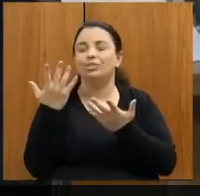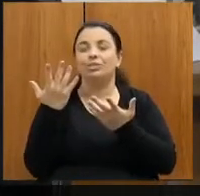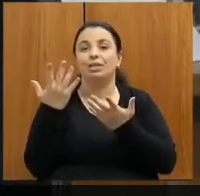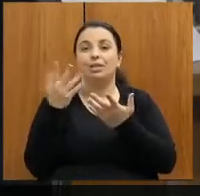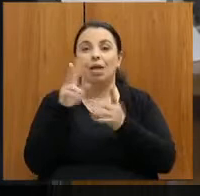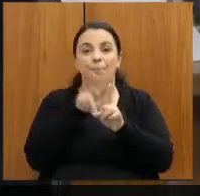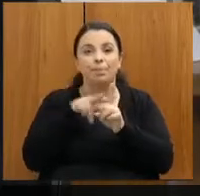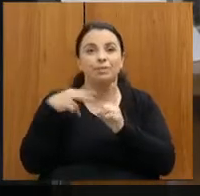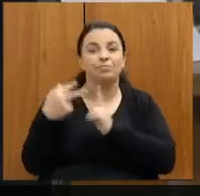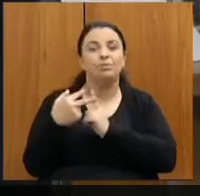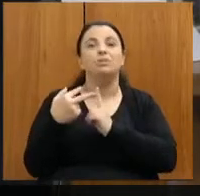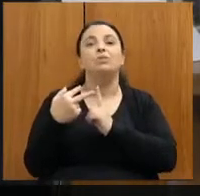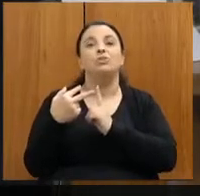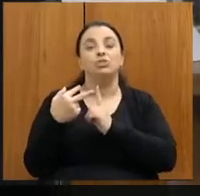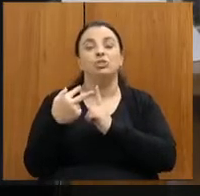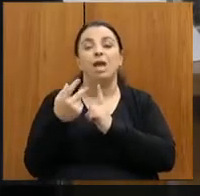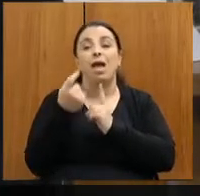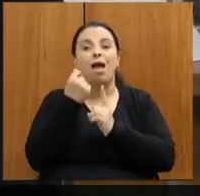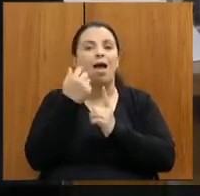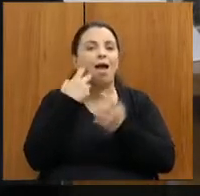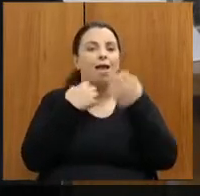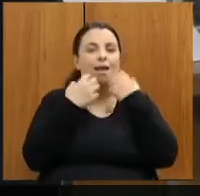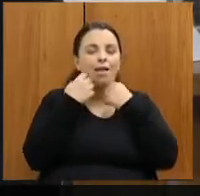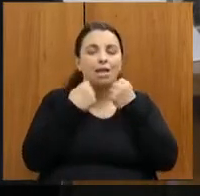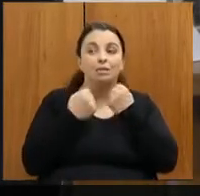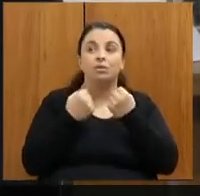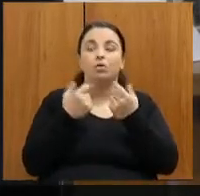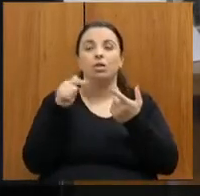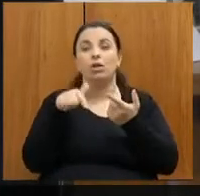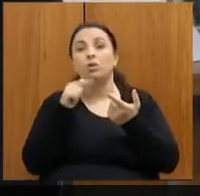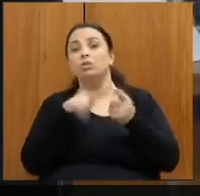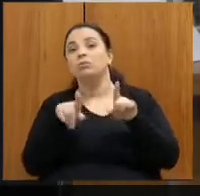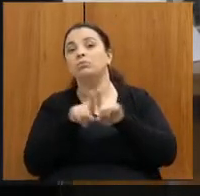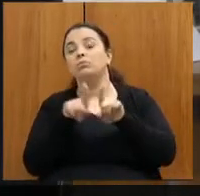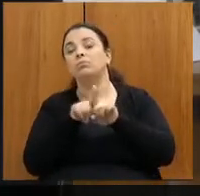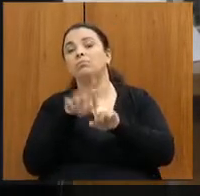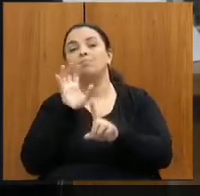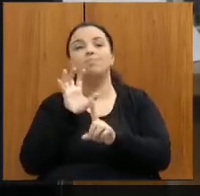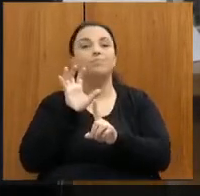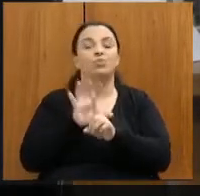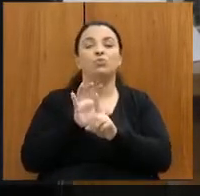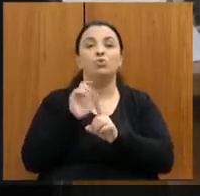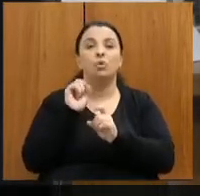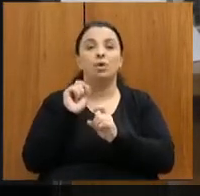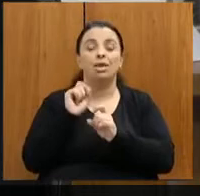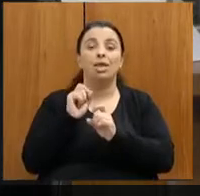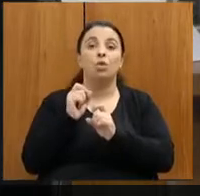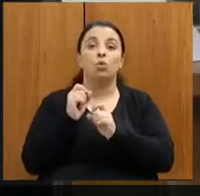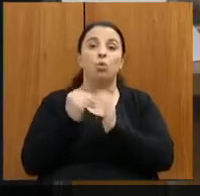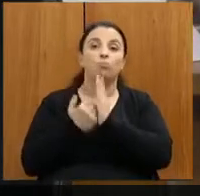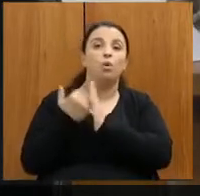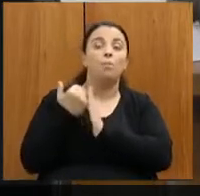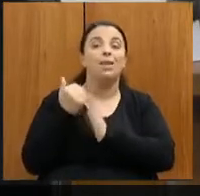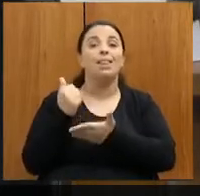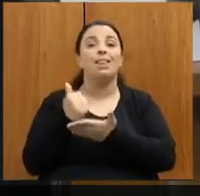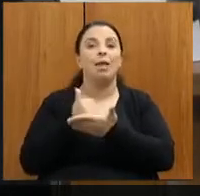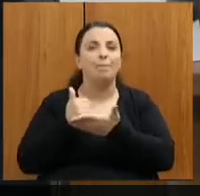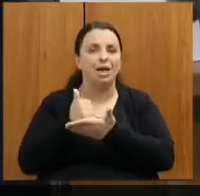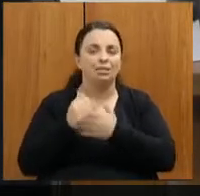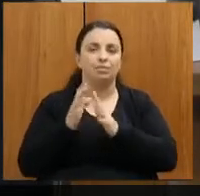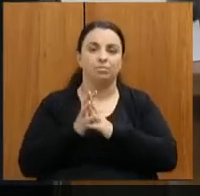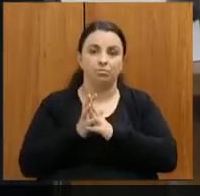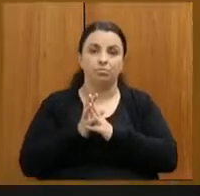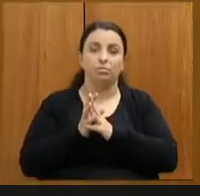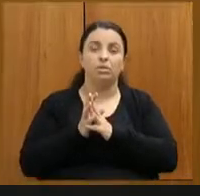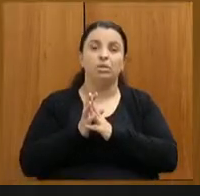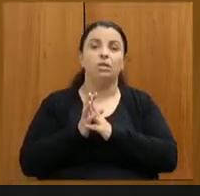dois três maiores componentes então isso influenciou também a questão de aumento da base e por último aquilo que eu